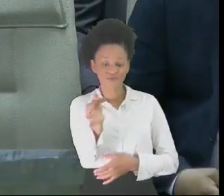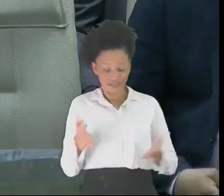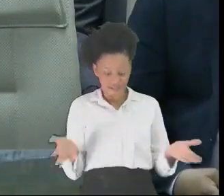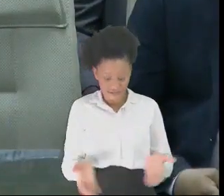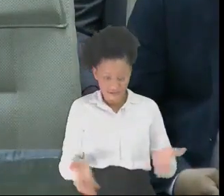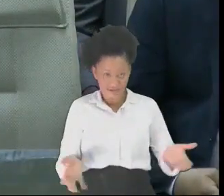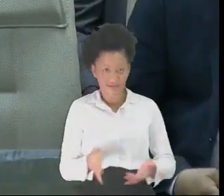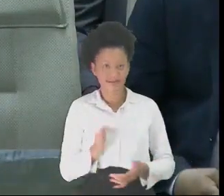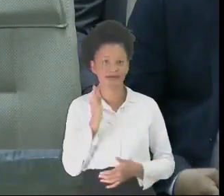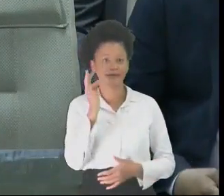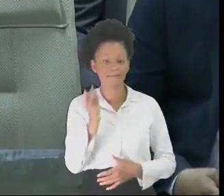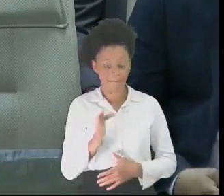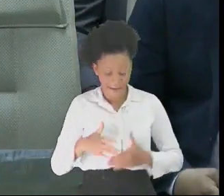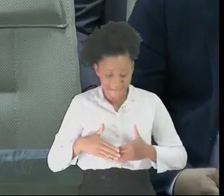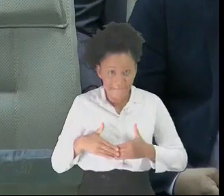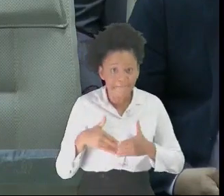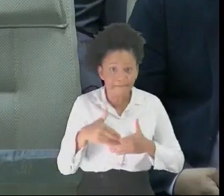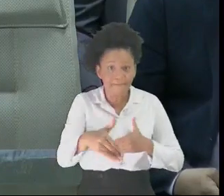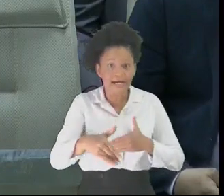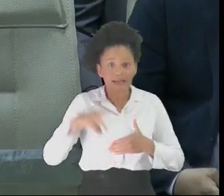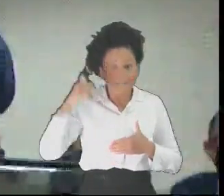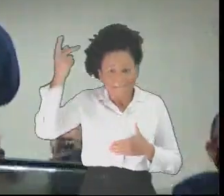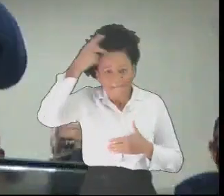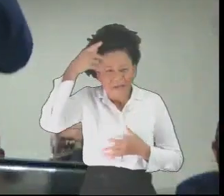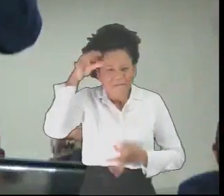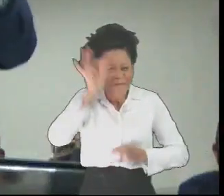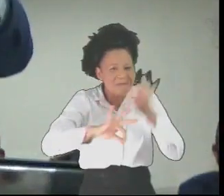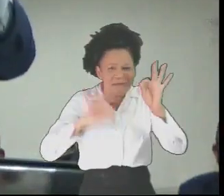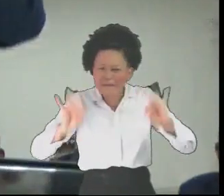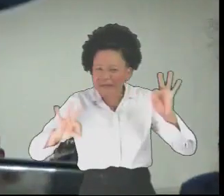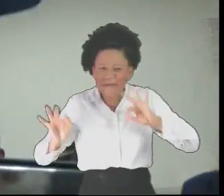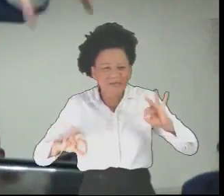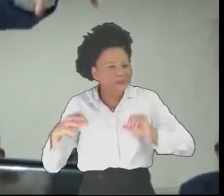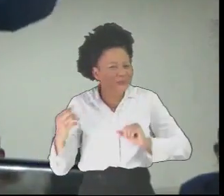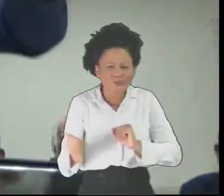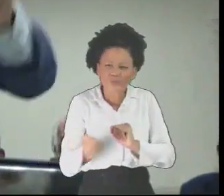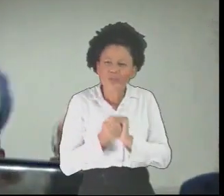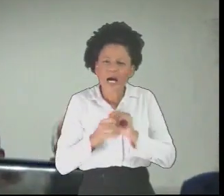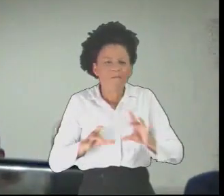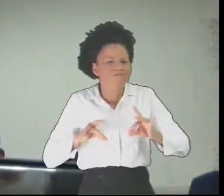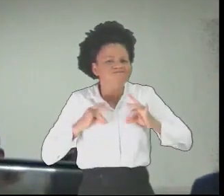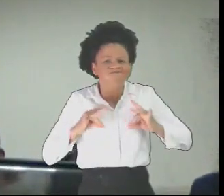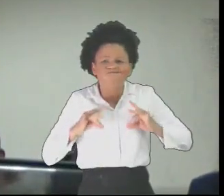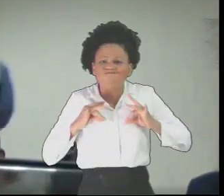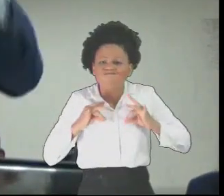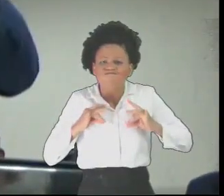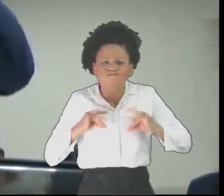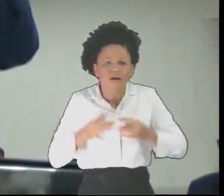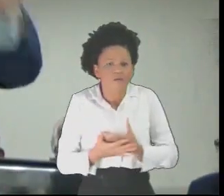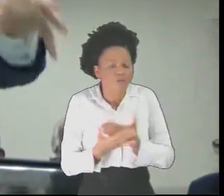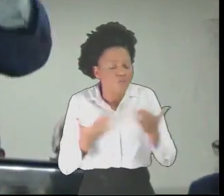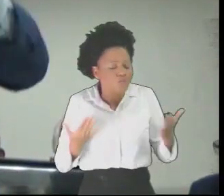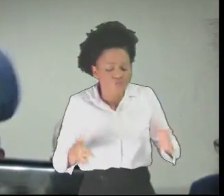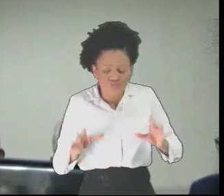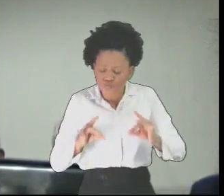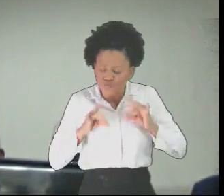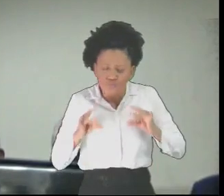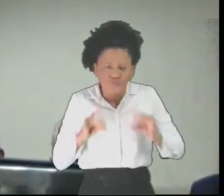mas a partir do Pentecoste, ele vai habitar em vós. Ele estará em